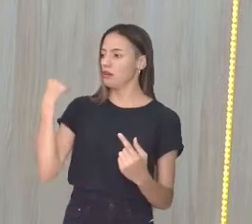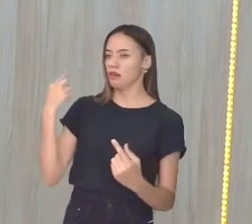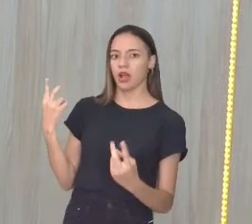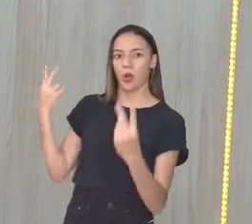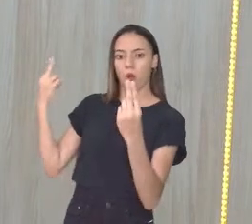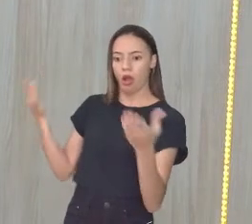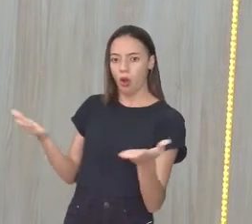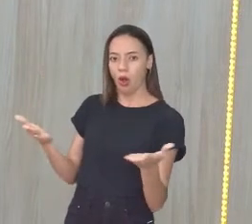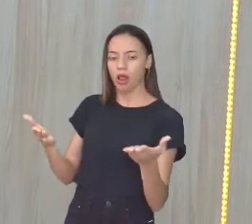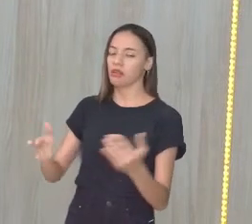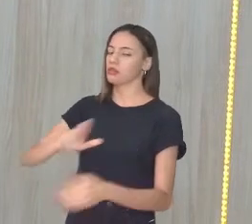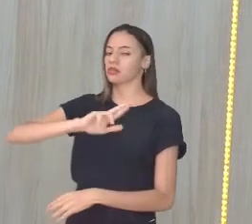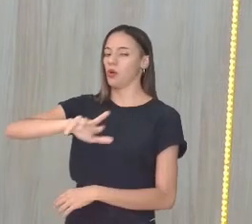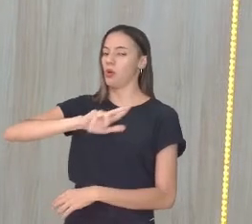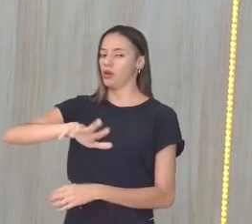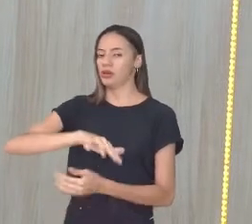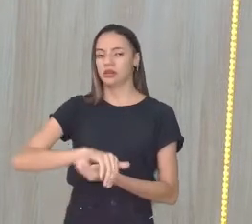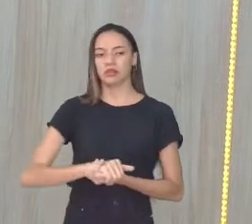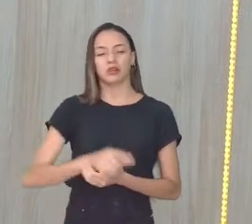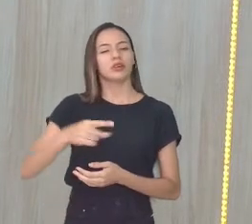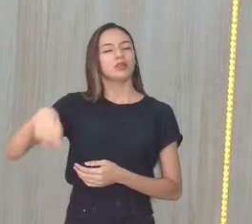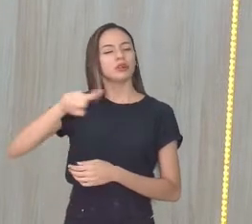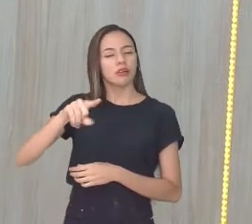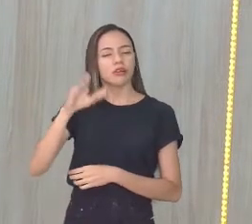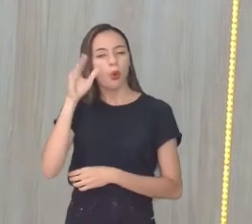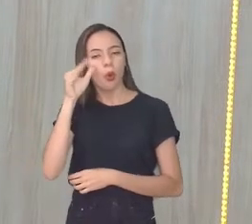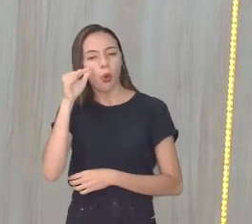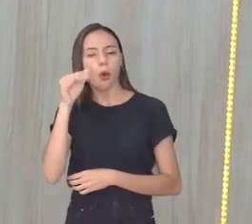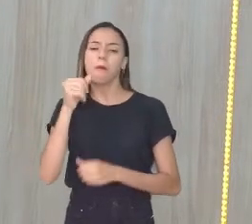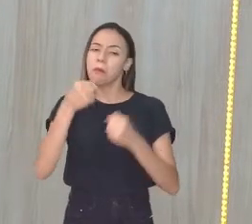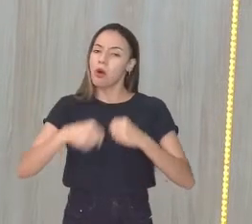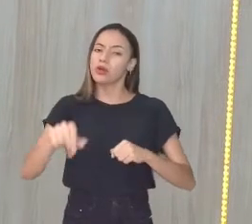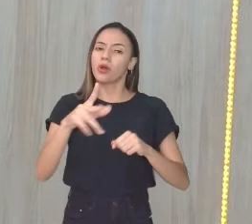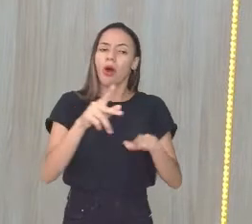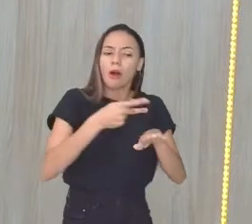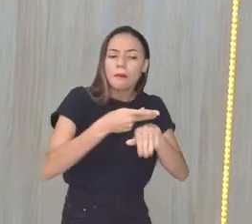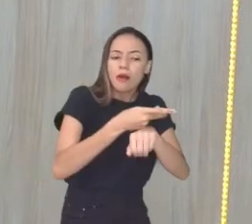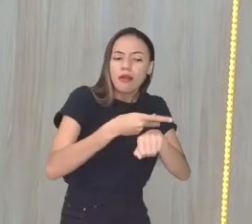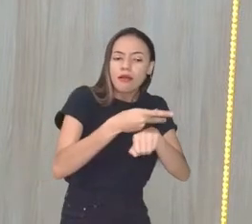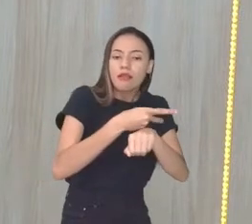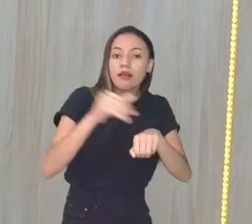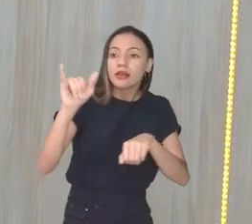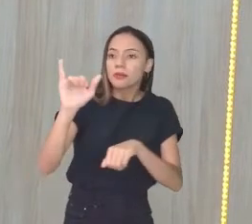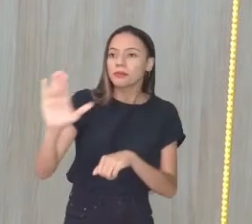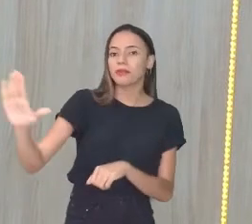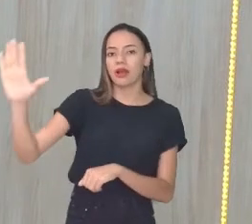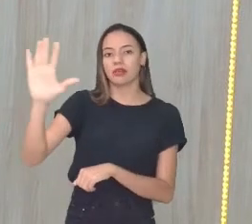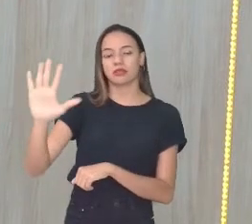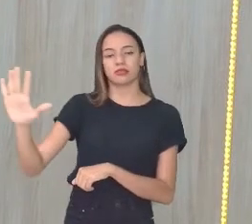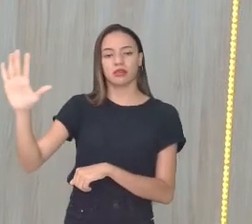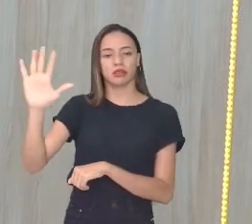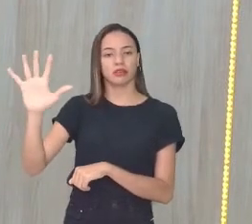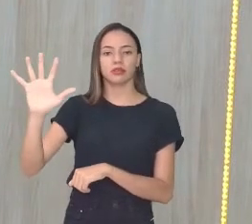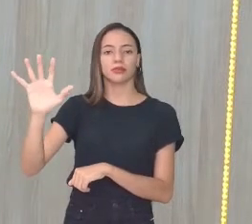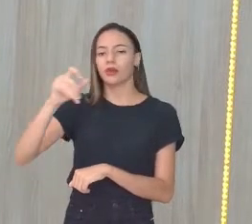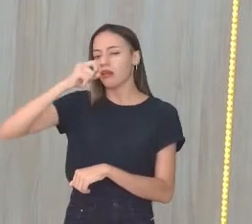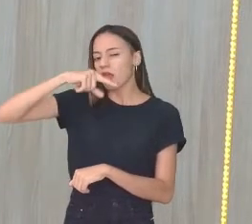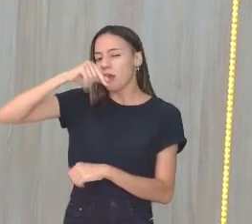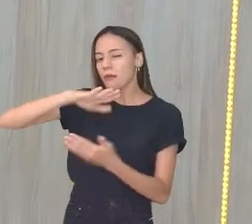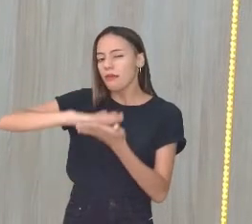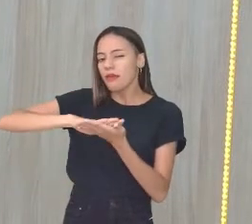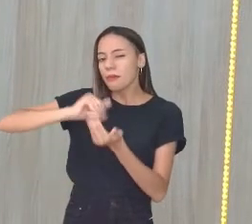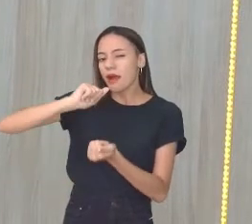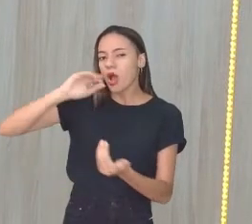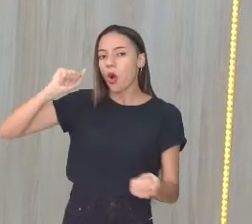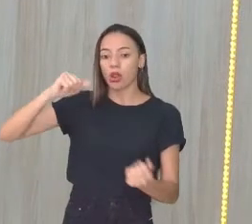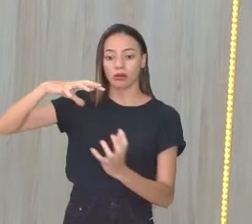Né? Que nós tivemos agora. Se vocês depois tiverem a curiosidade de pesquisar imagens, né, da gripe espanhola